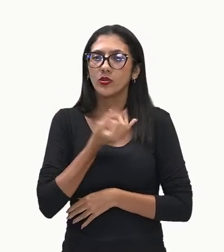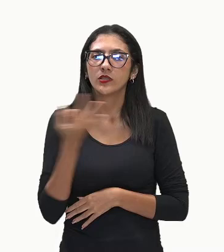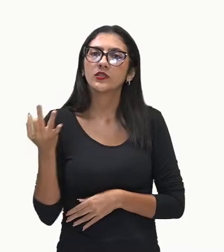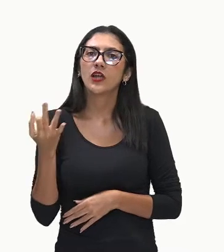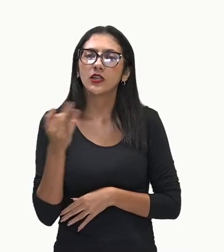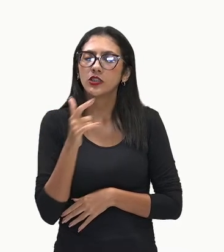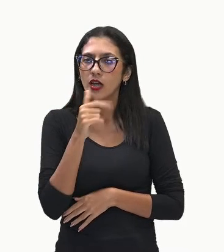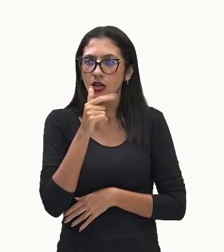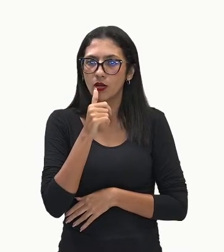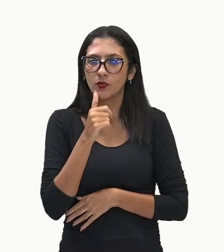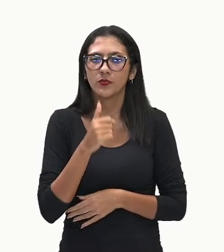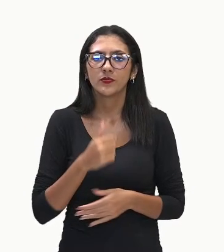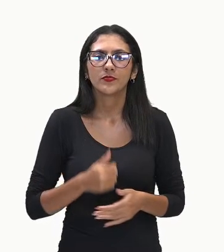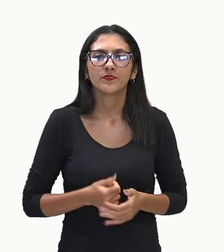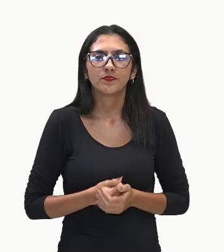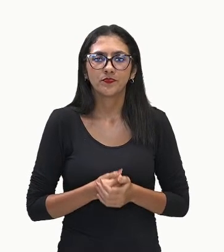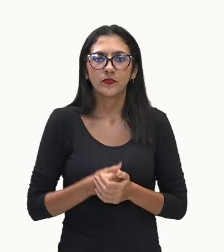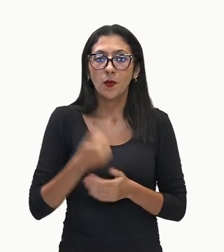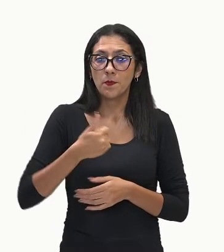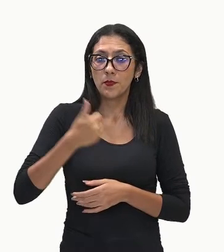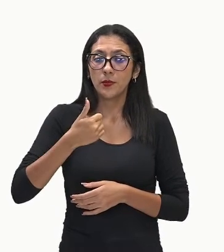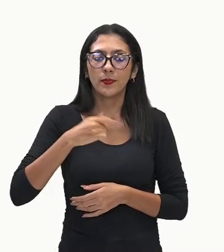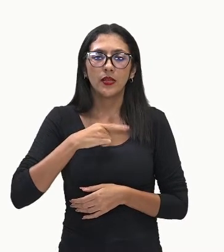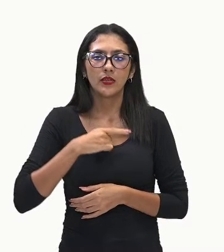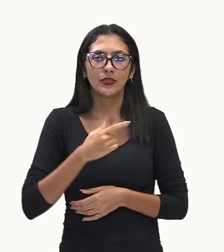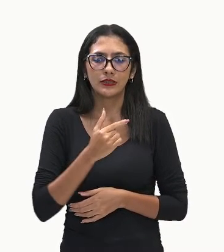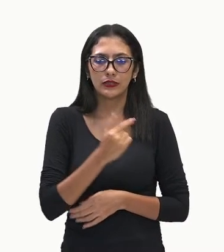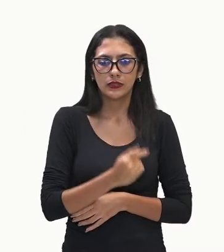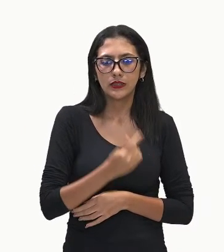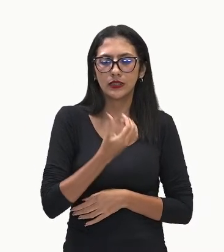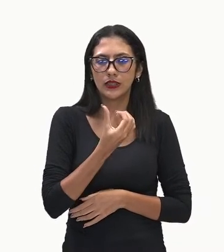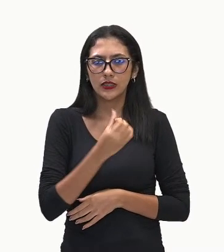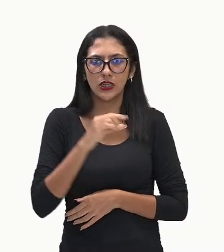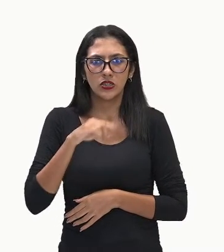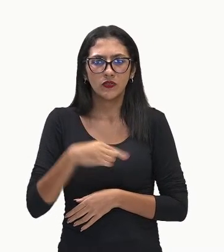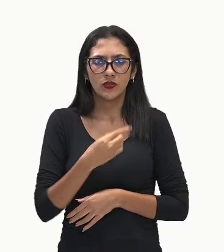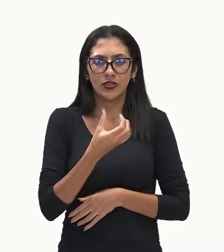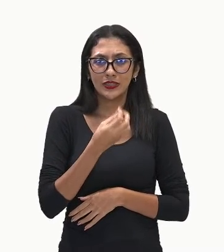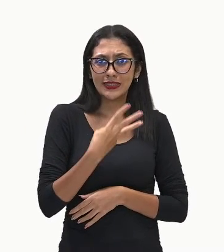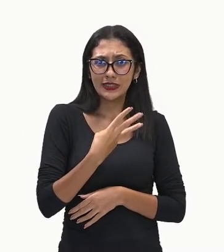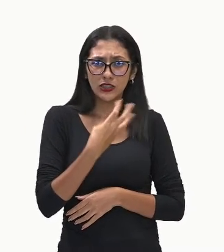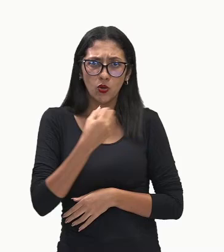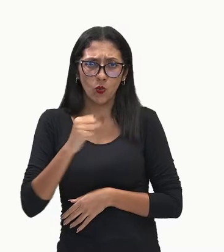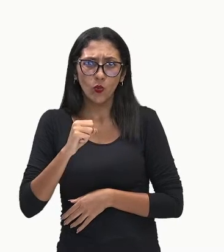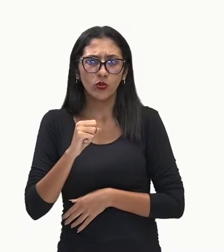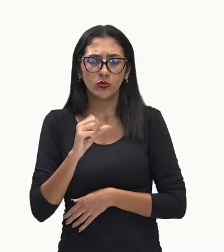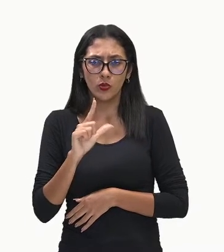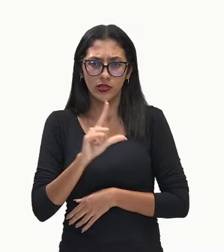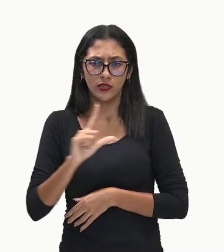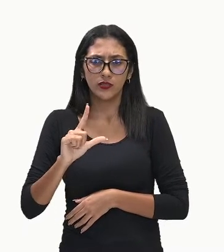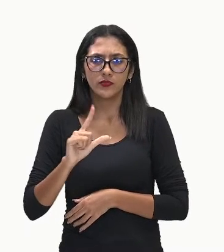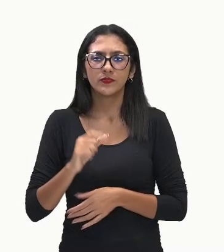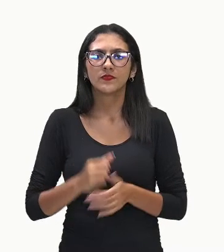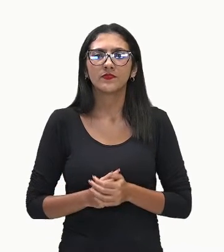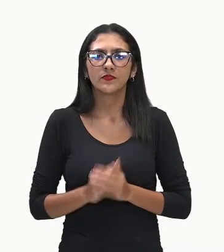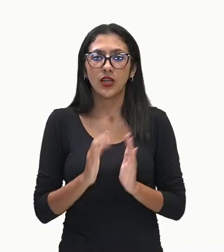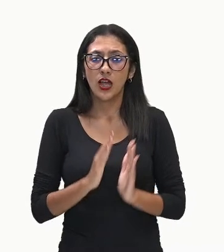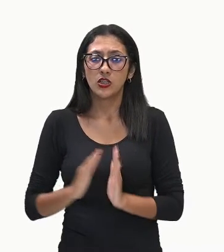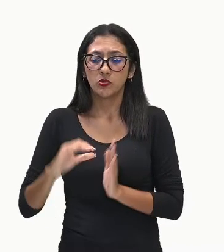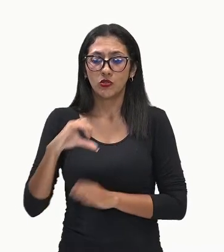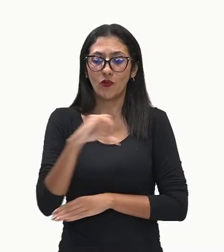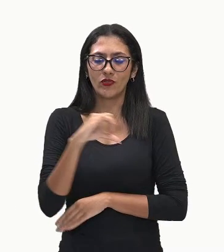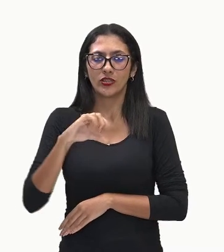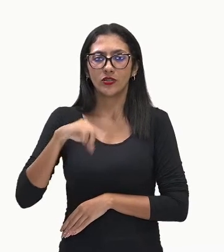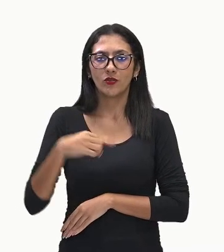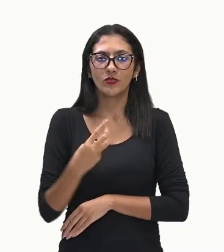máquina 1 consome 76,38 litros. A máquina 2,